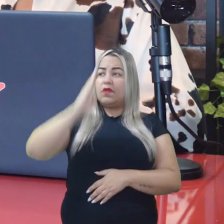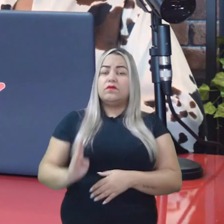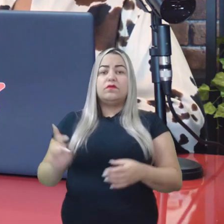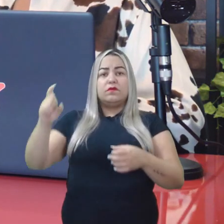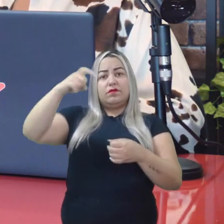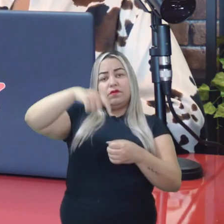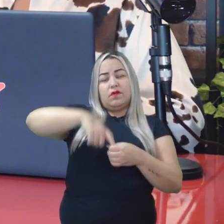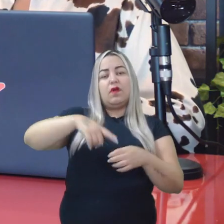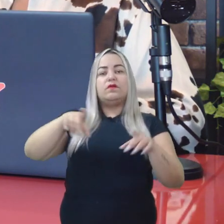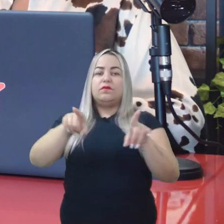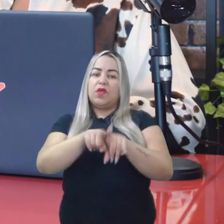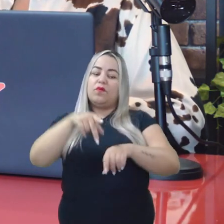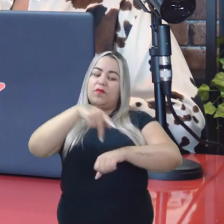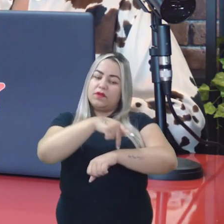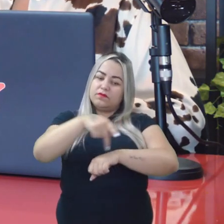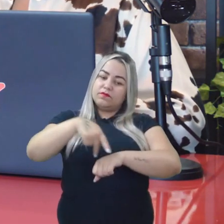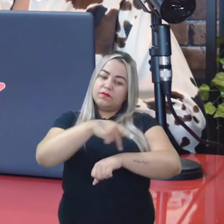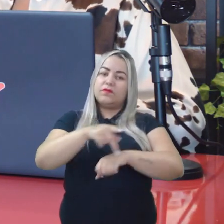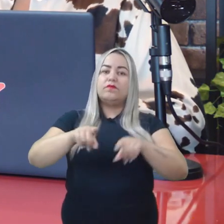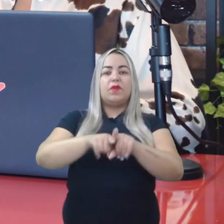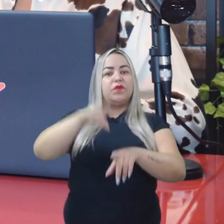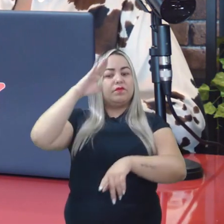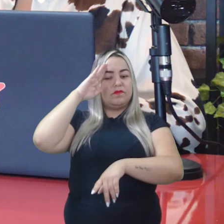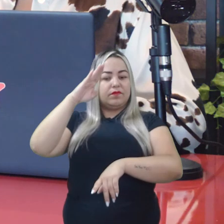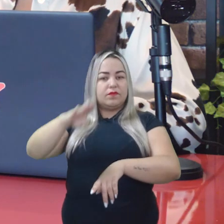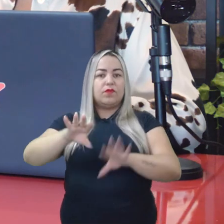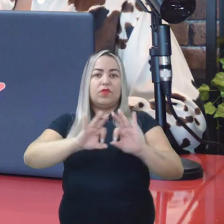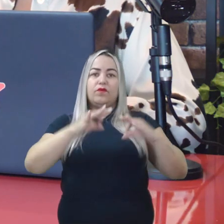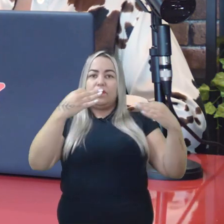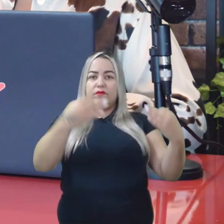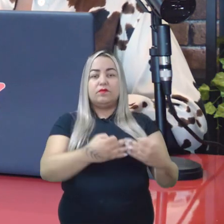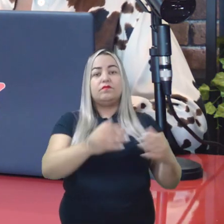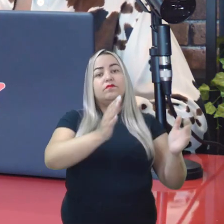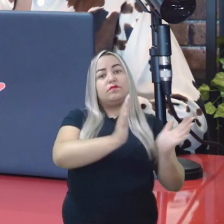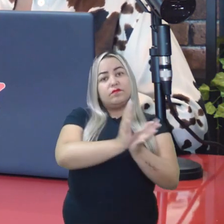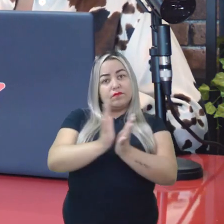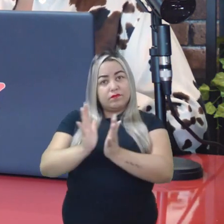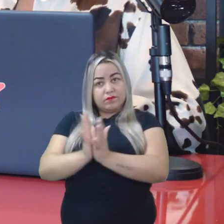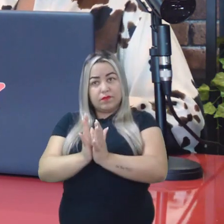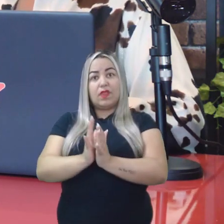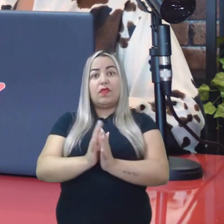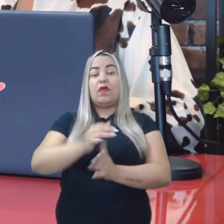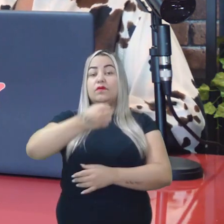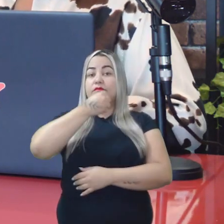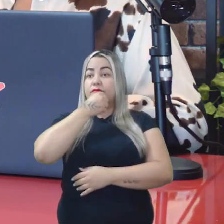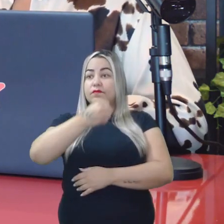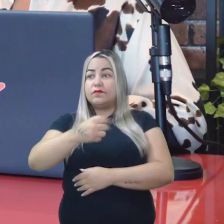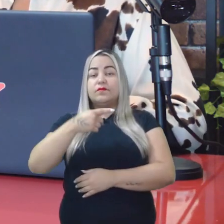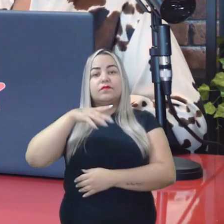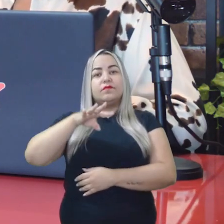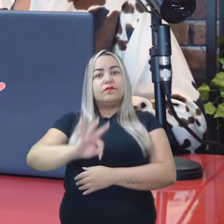ter. O Brasil voltou a ser considerado um país formado principalmente por famílias de classe média.